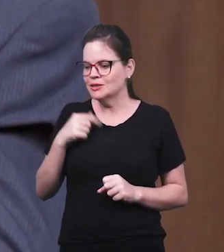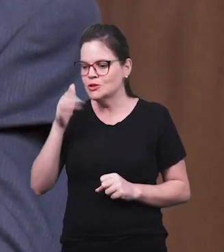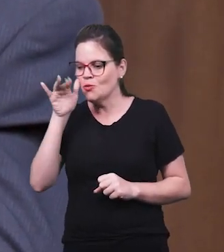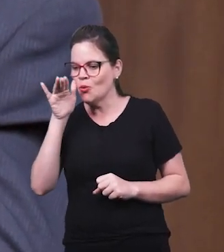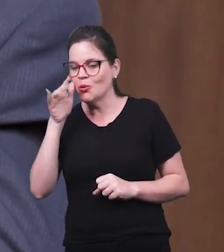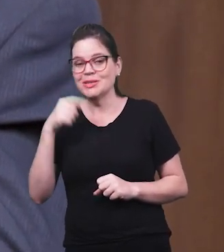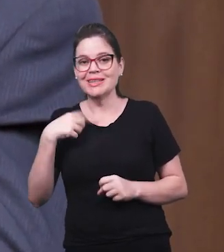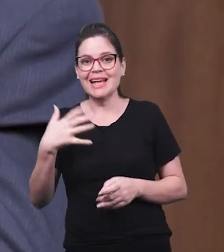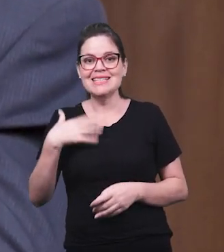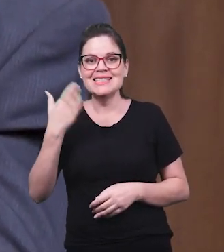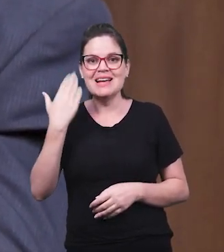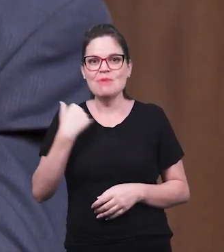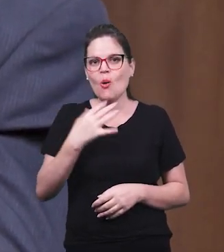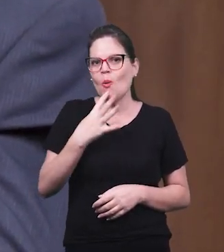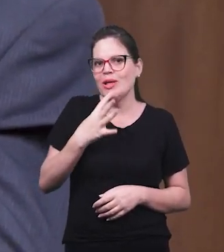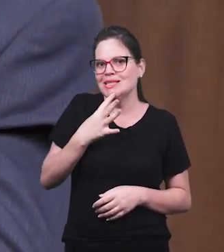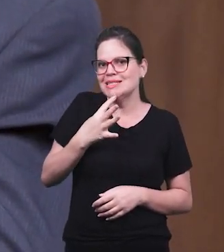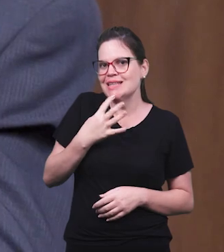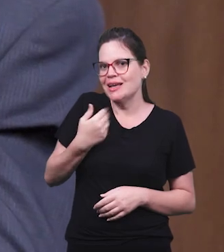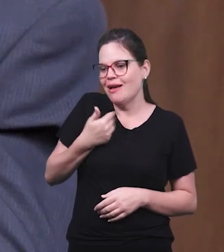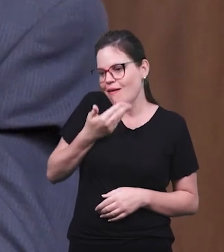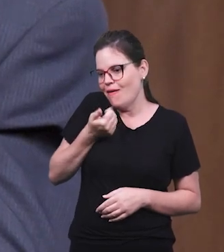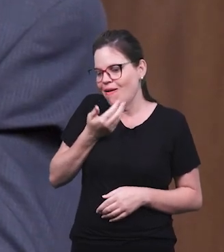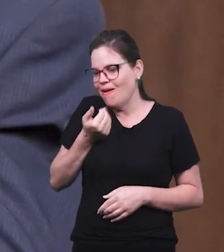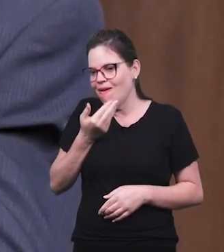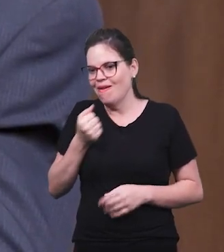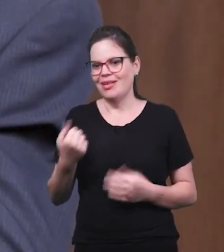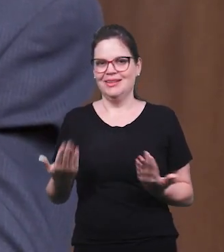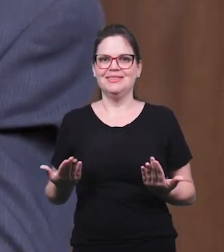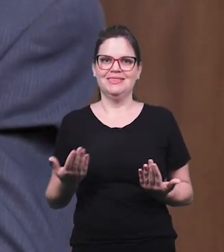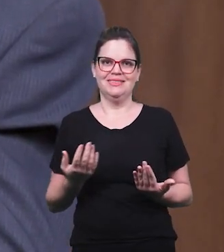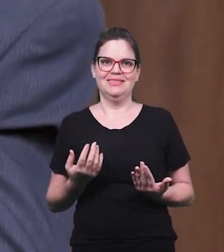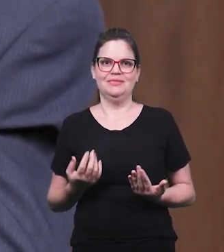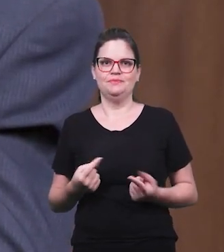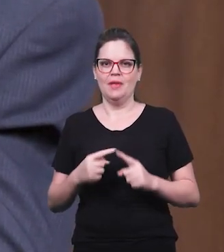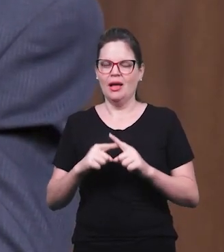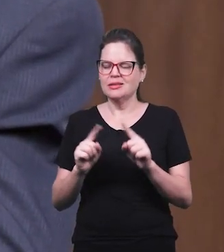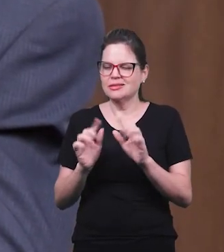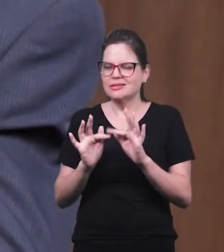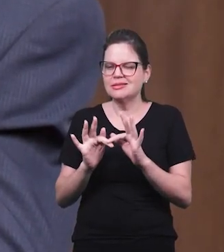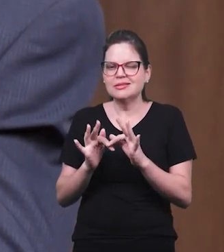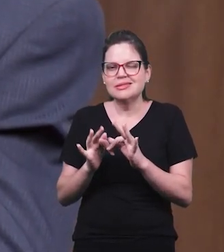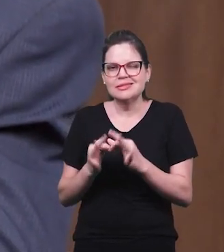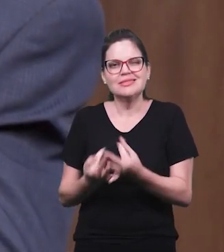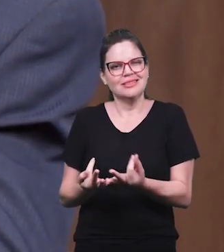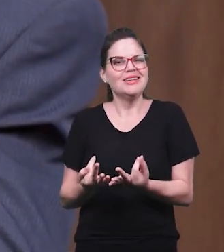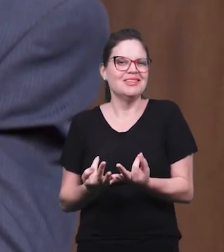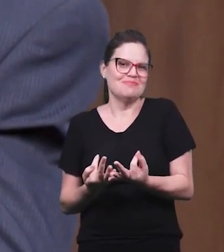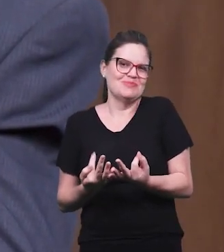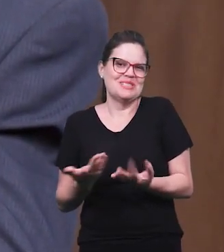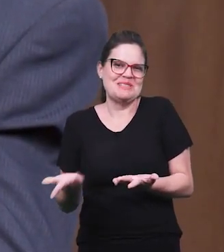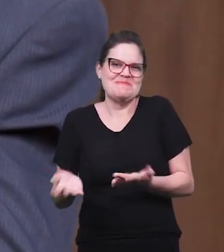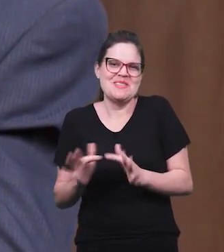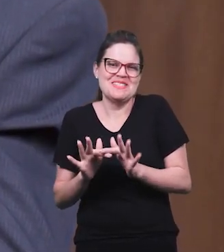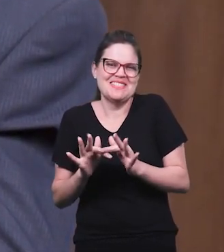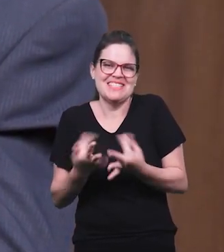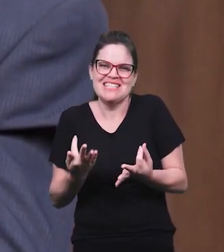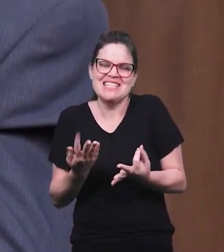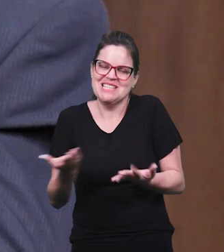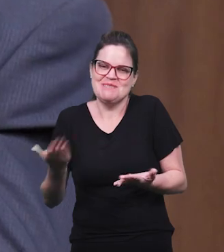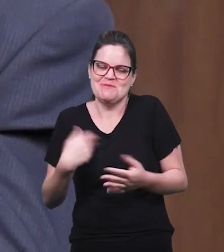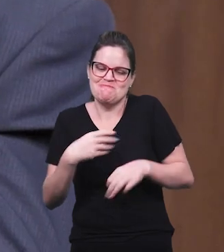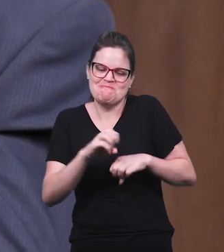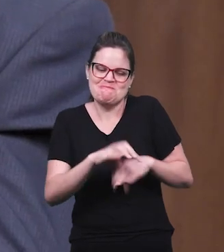né? Ainda que de uma forma ainda bem inicial, Bem simples, mas né? de uma forma bem